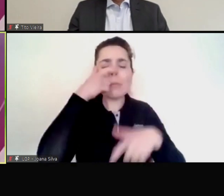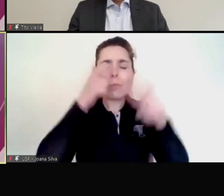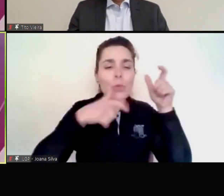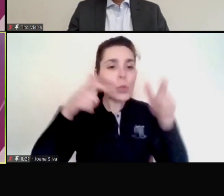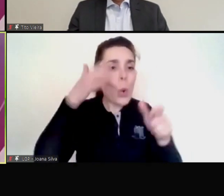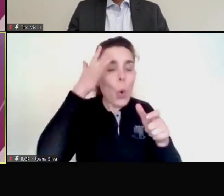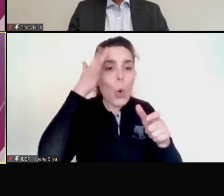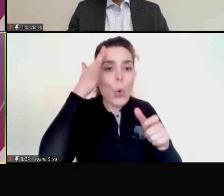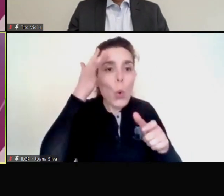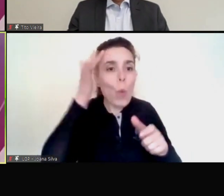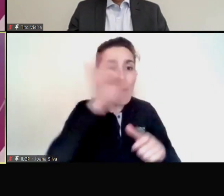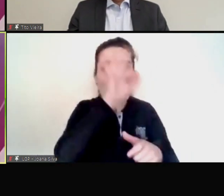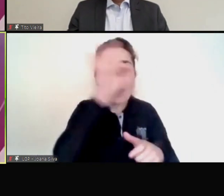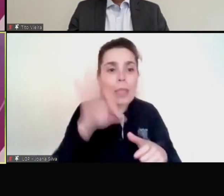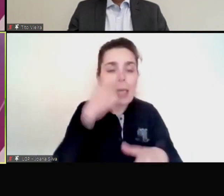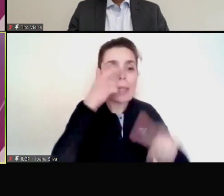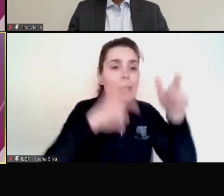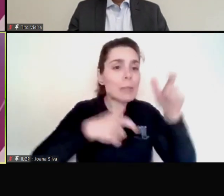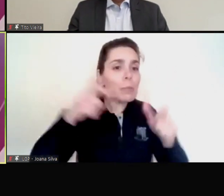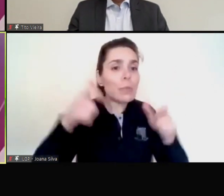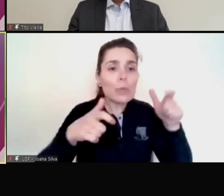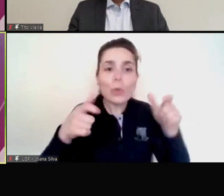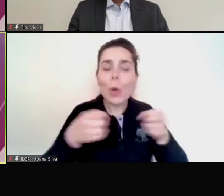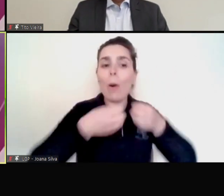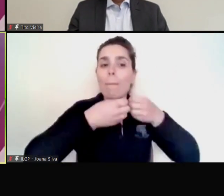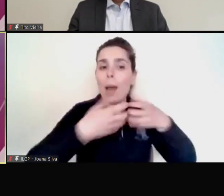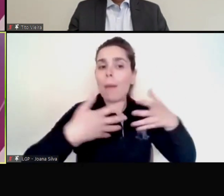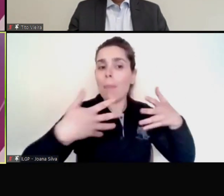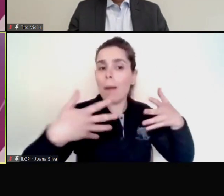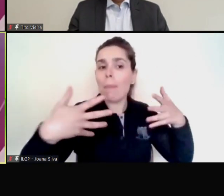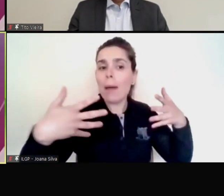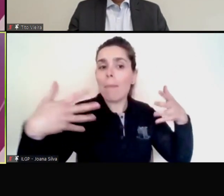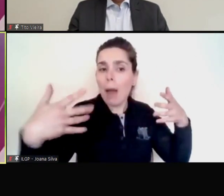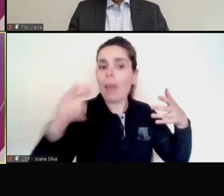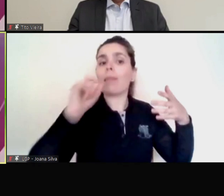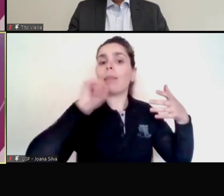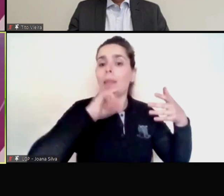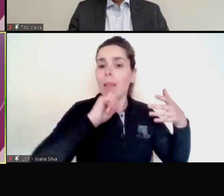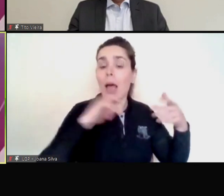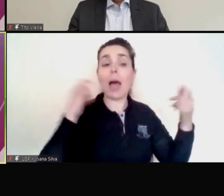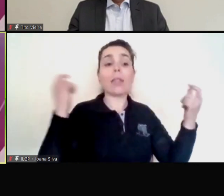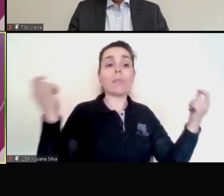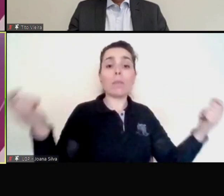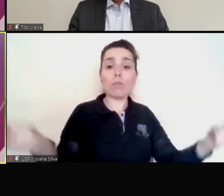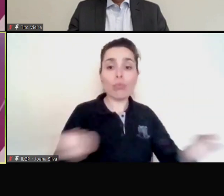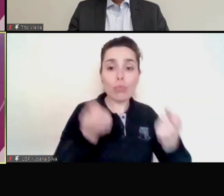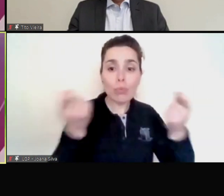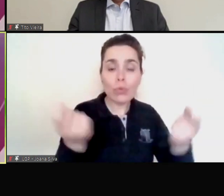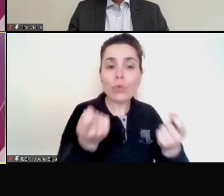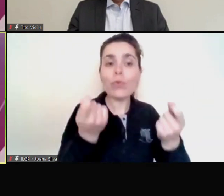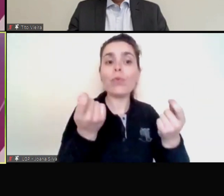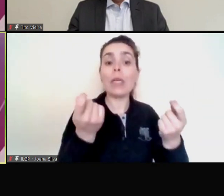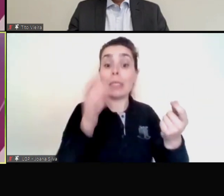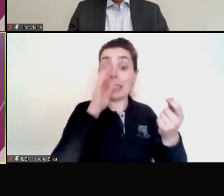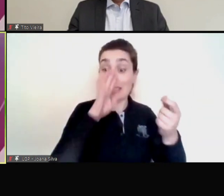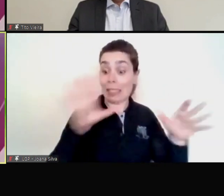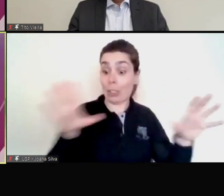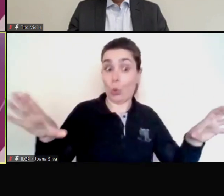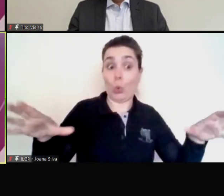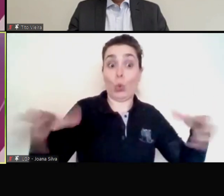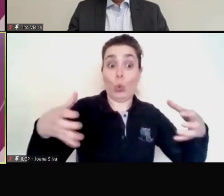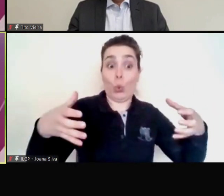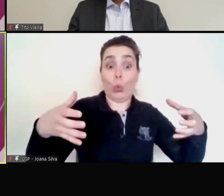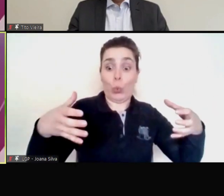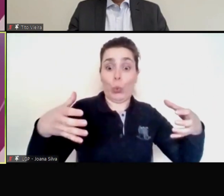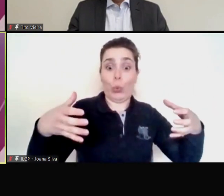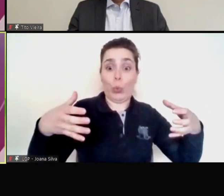à competência digital que estamos a oferecer, podem promover, se for uma adesão massificada de grandes equipas, ou